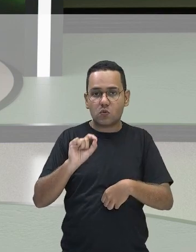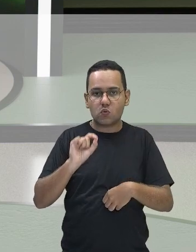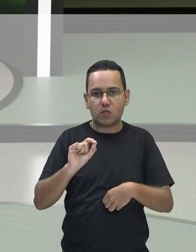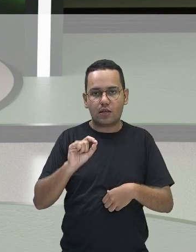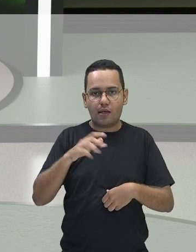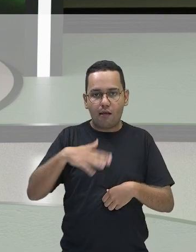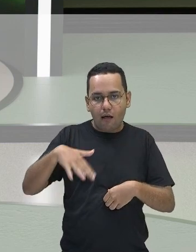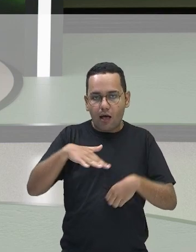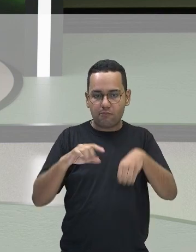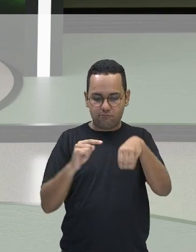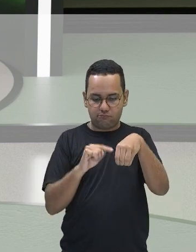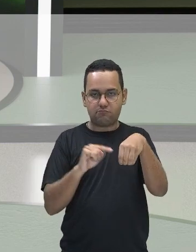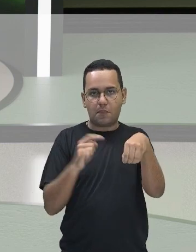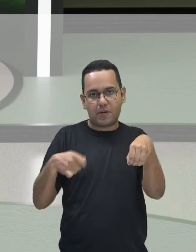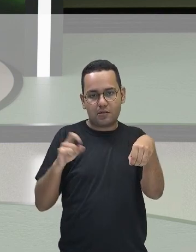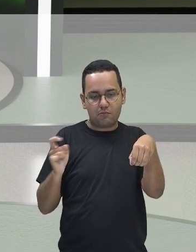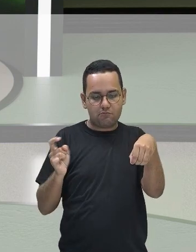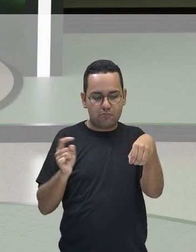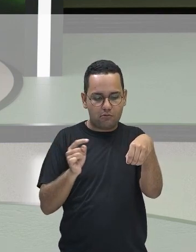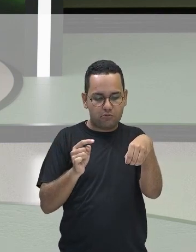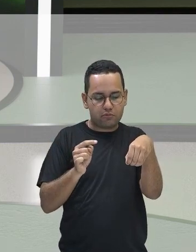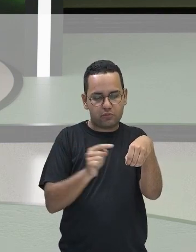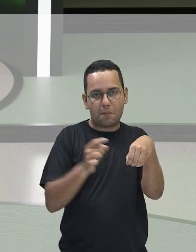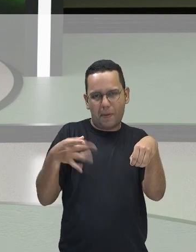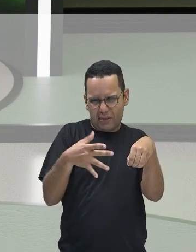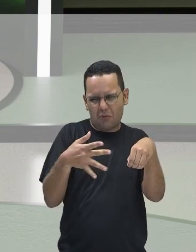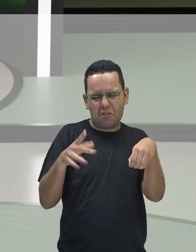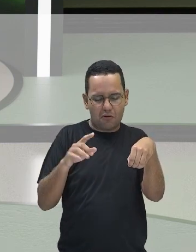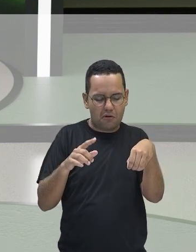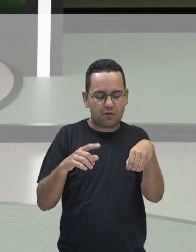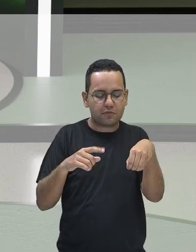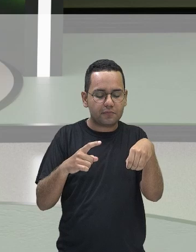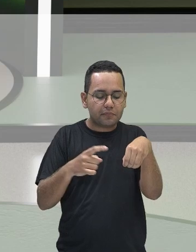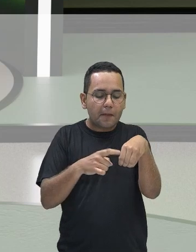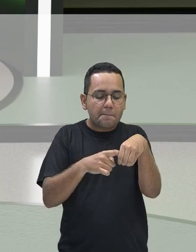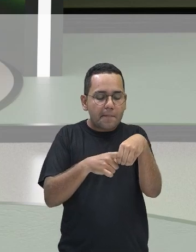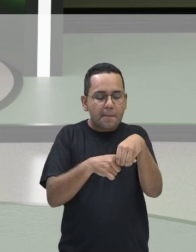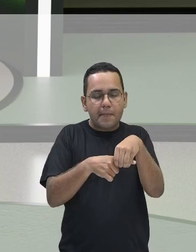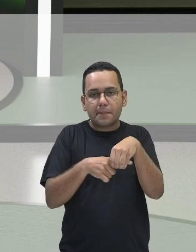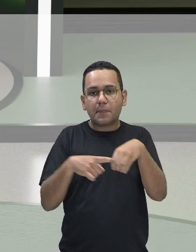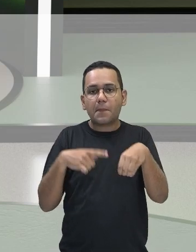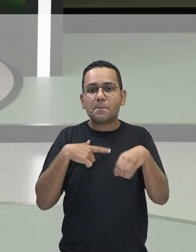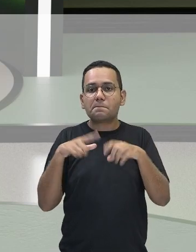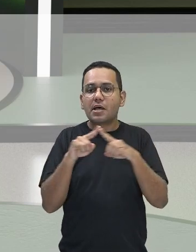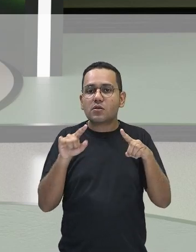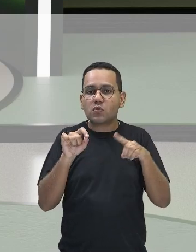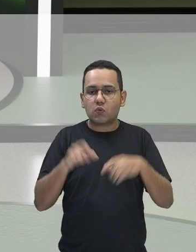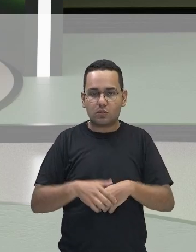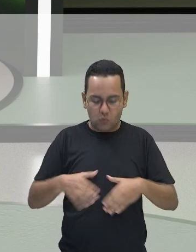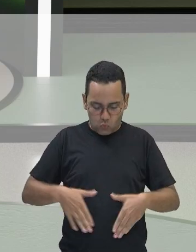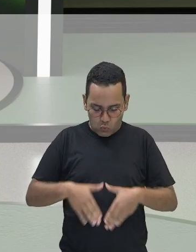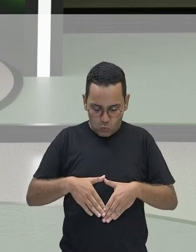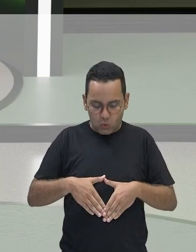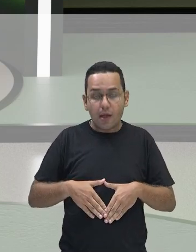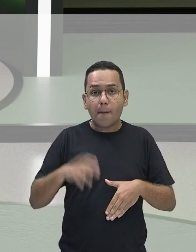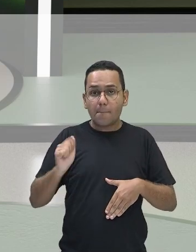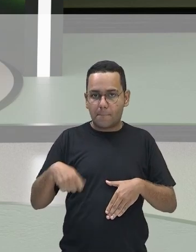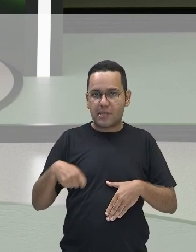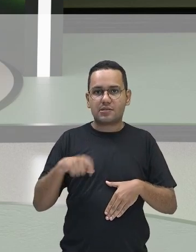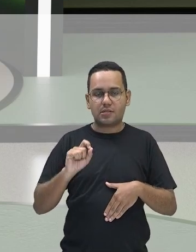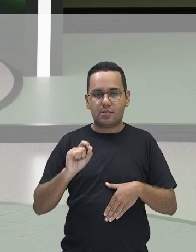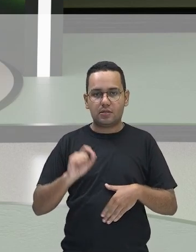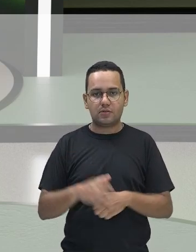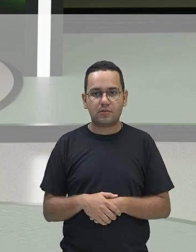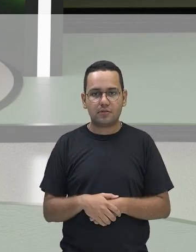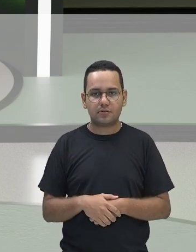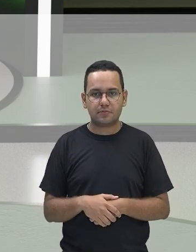genital feminino e aí esse órgão, né, o útero, ele precisa ter uma ligação com o ambiente externo, que é